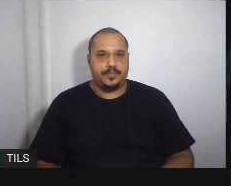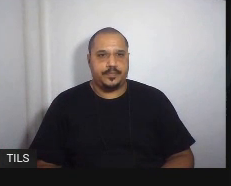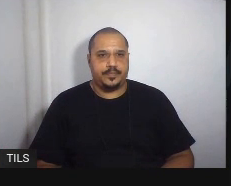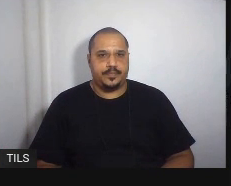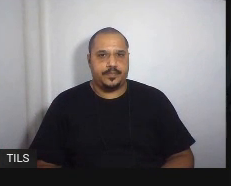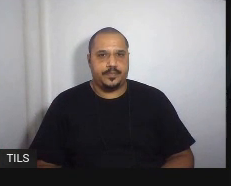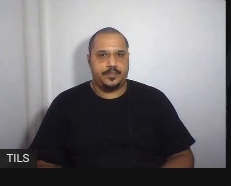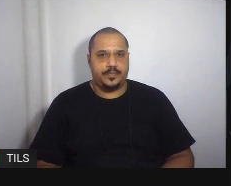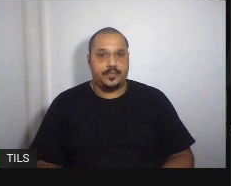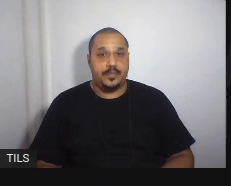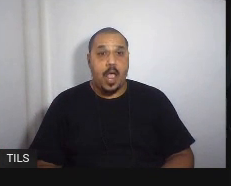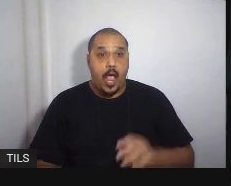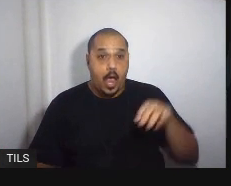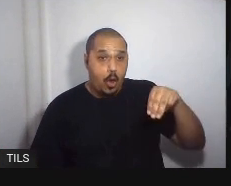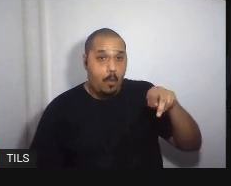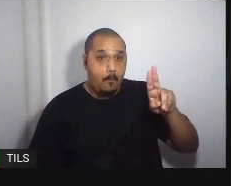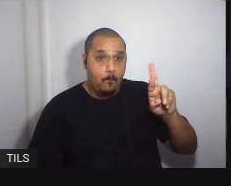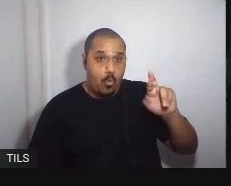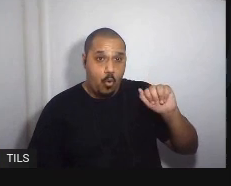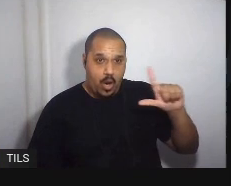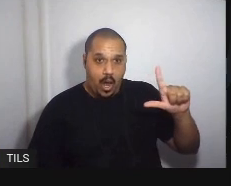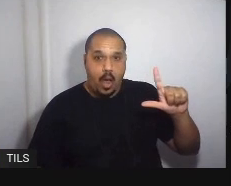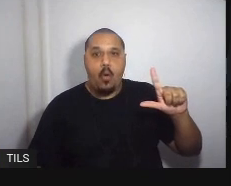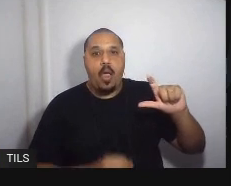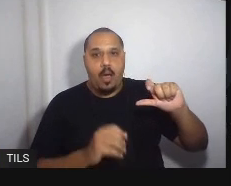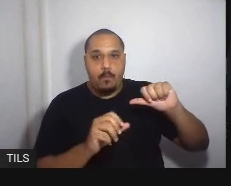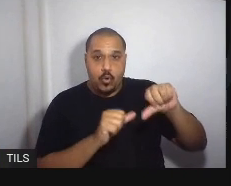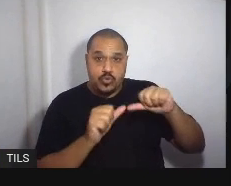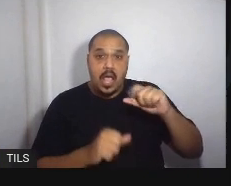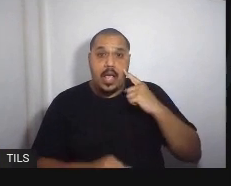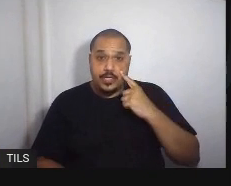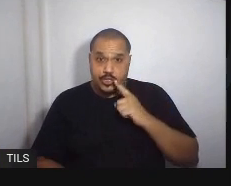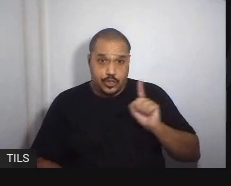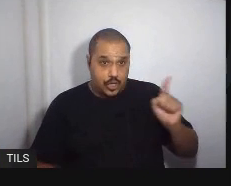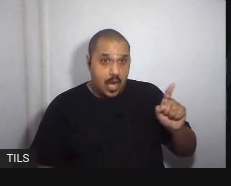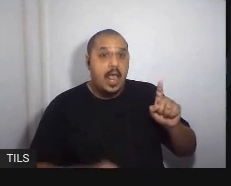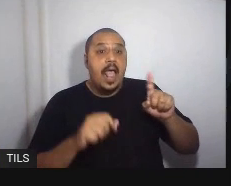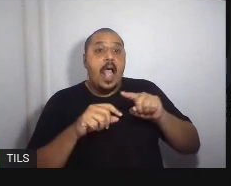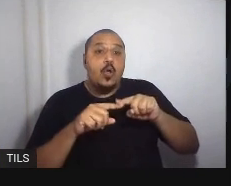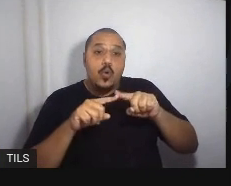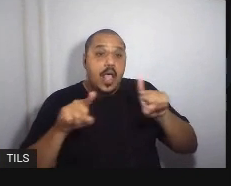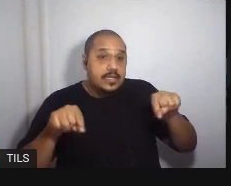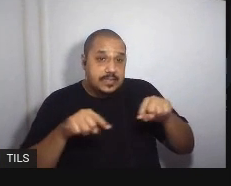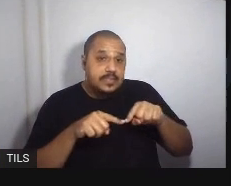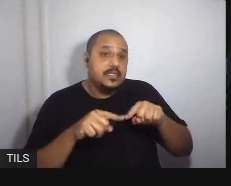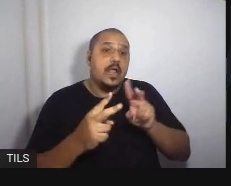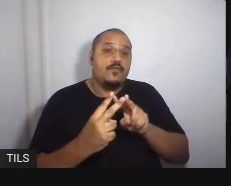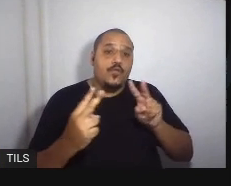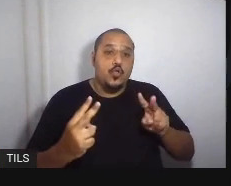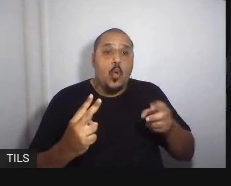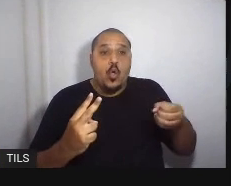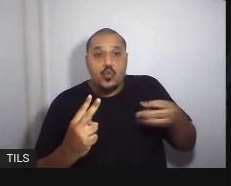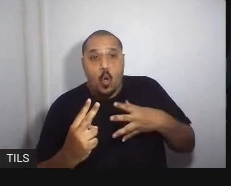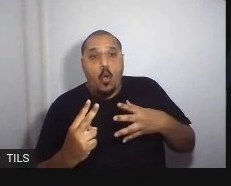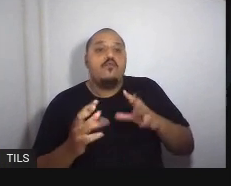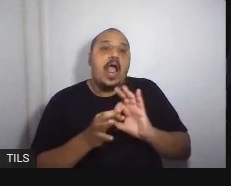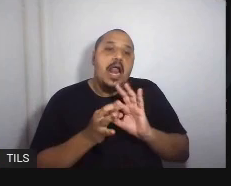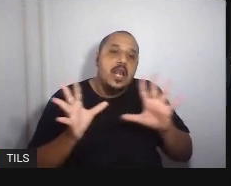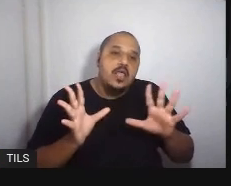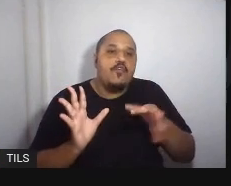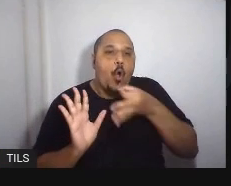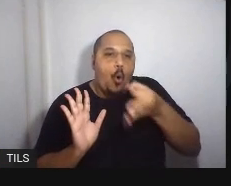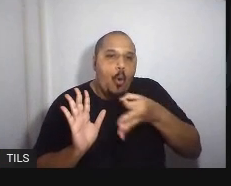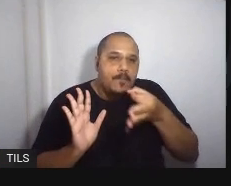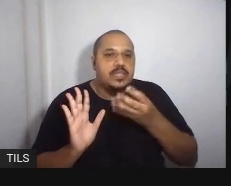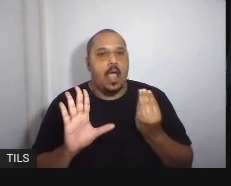e alterar o mural. Ele já vem setado para uma sala nova, como os alunos podem postar e comentar. Eu colocaria apenas os alunos